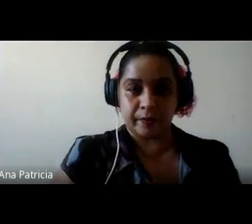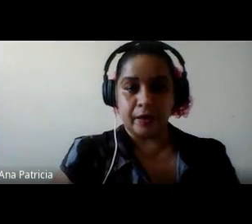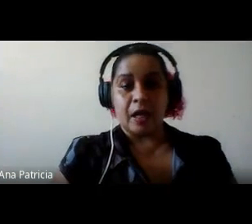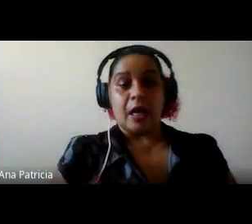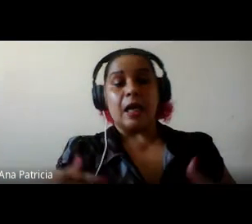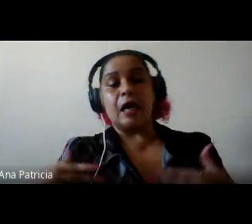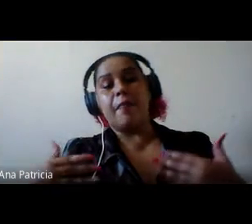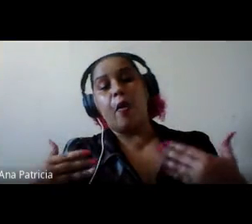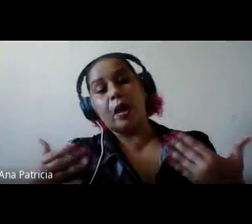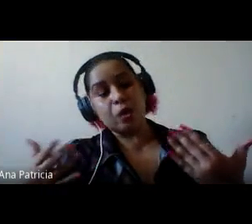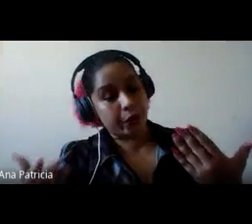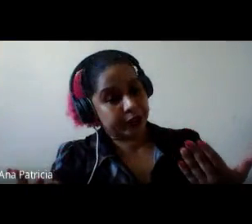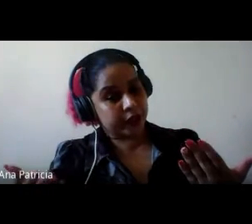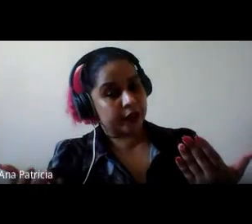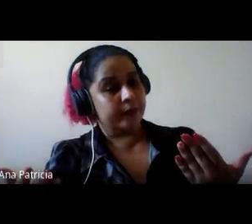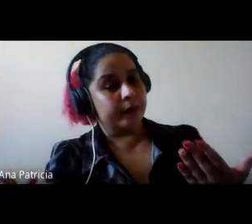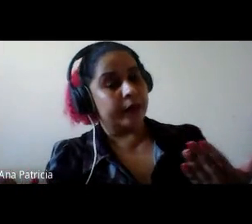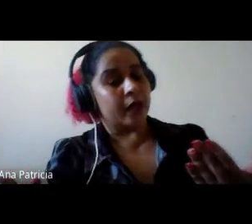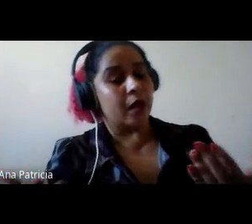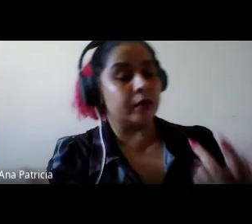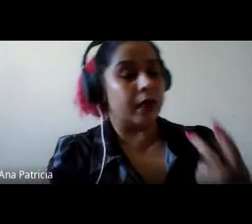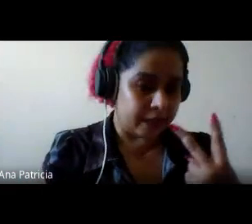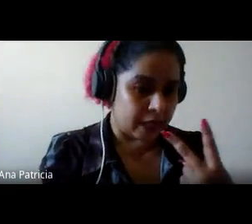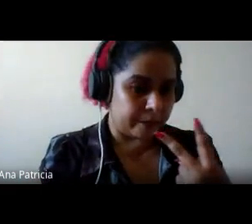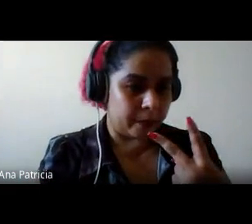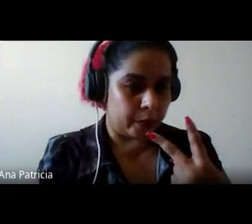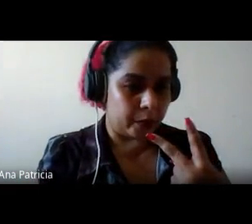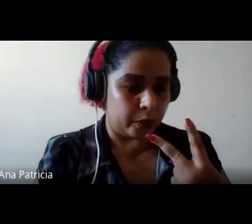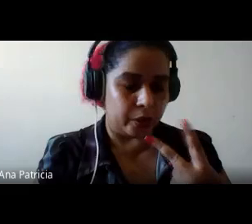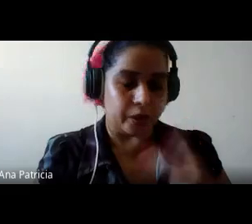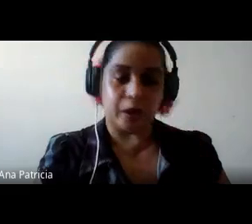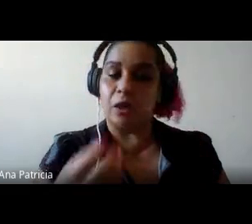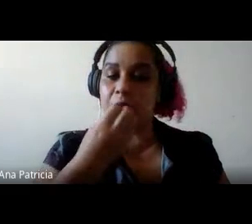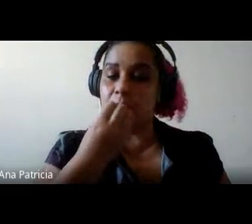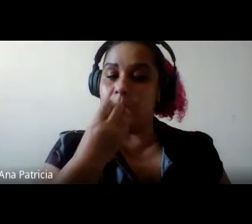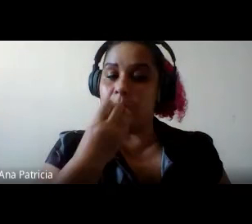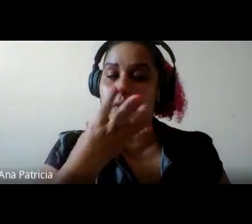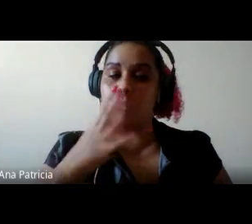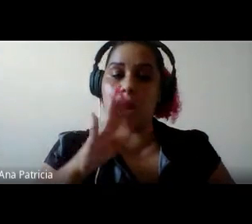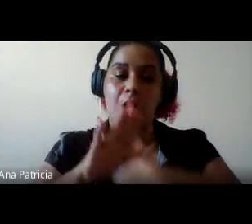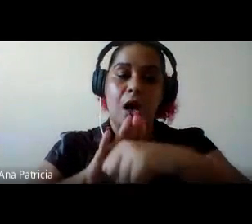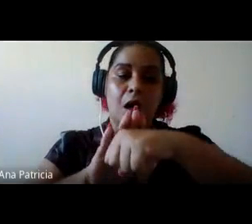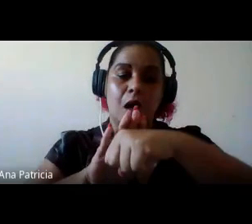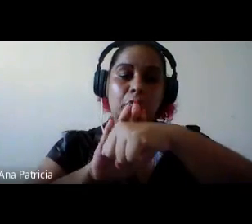tarde. E boa noite, eu tenho 2 sinais para boa noite. Eu tenho